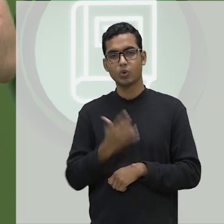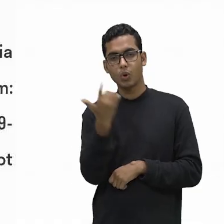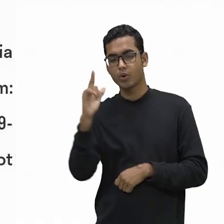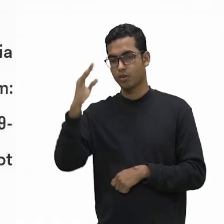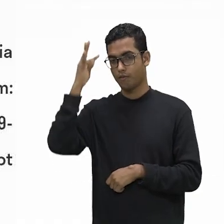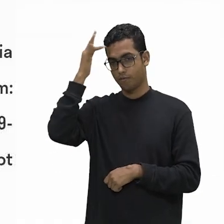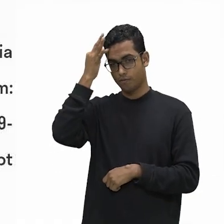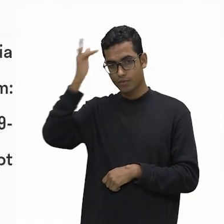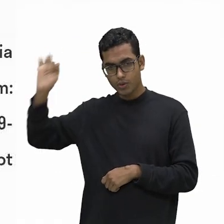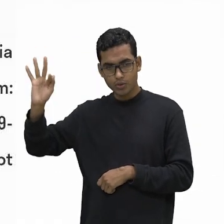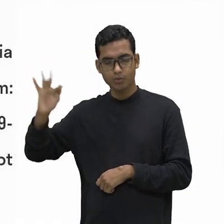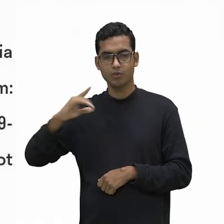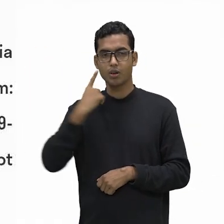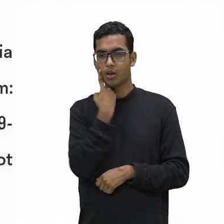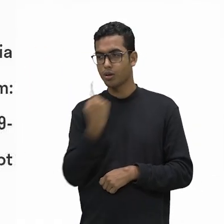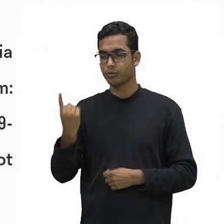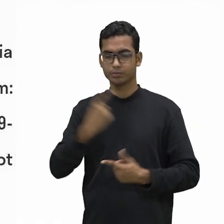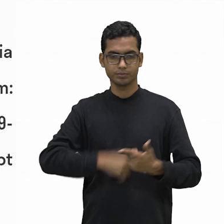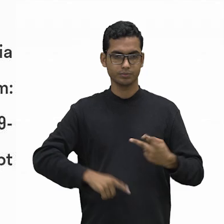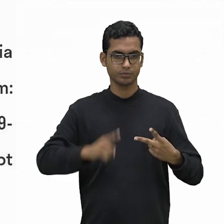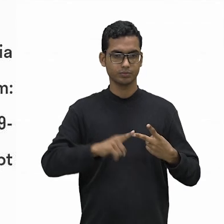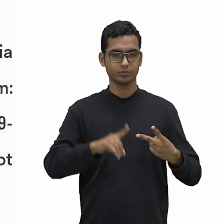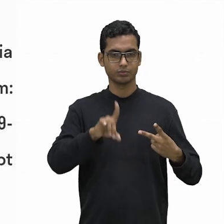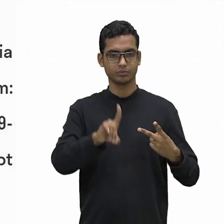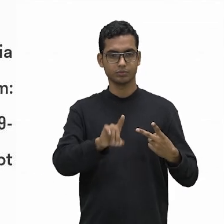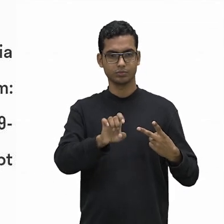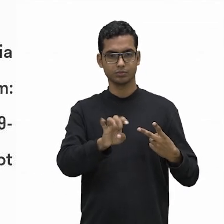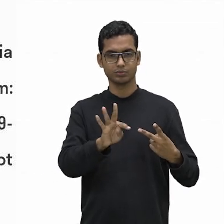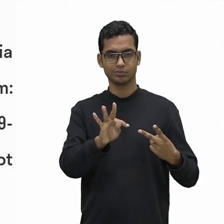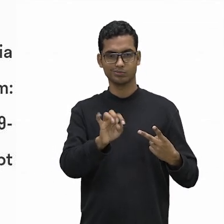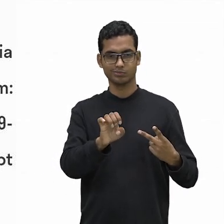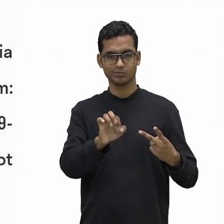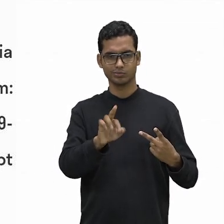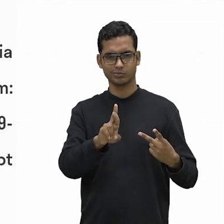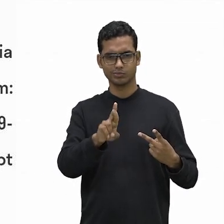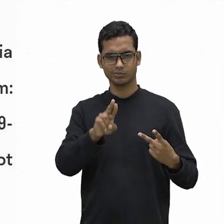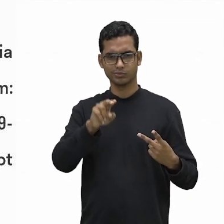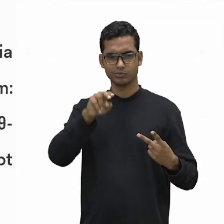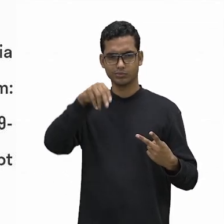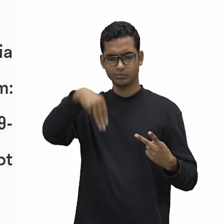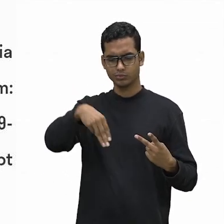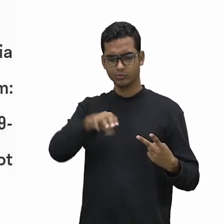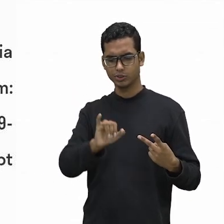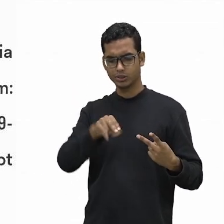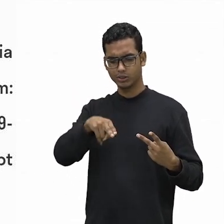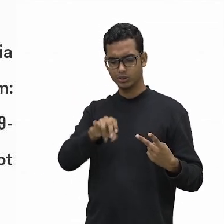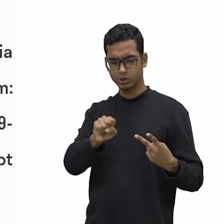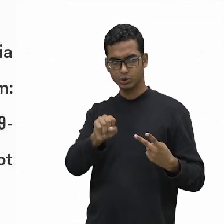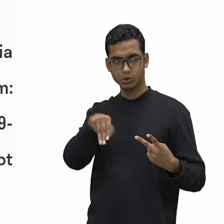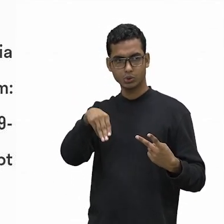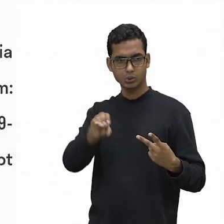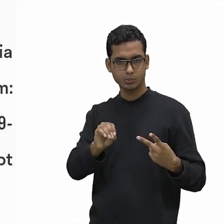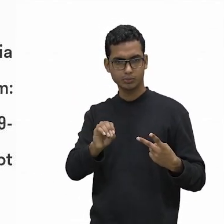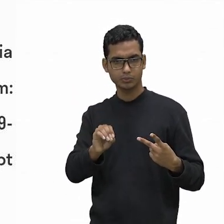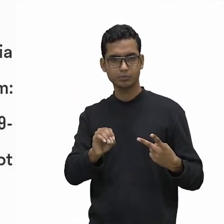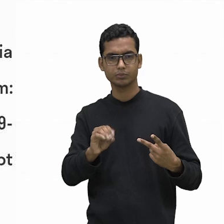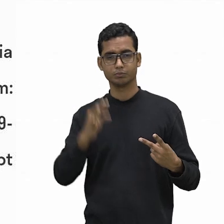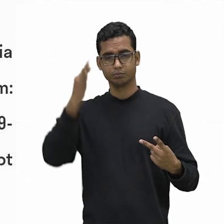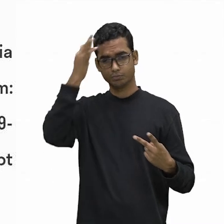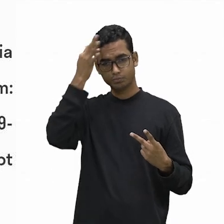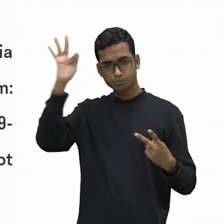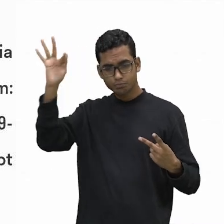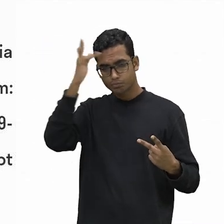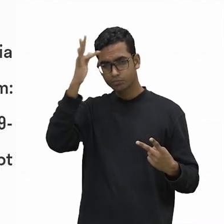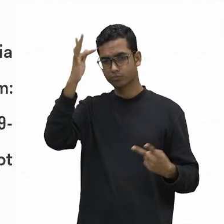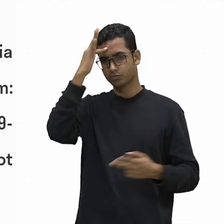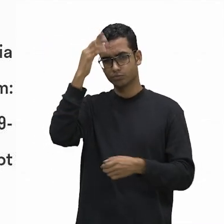Olha. O determinismo, um segundo clássico problema da filosofia da física, é a questão de se o universo